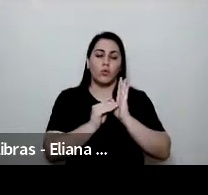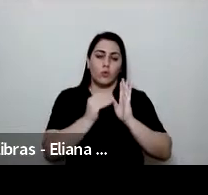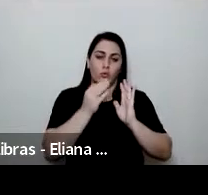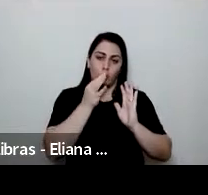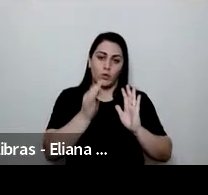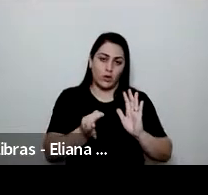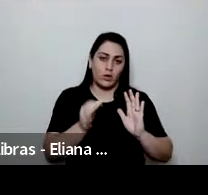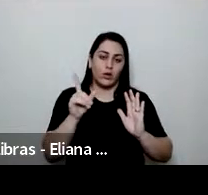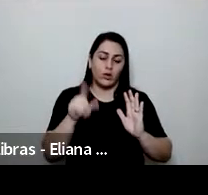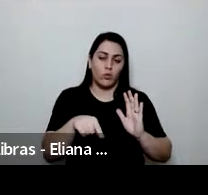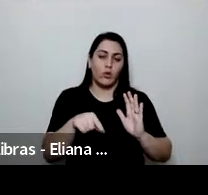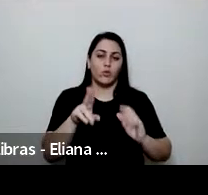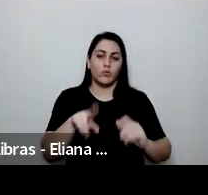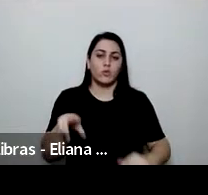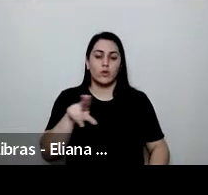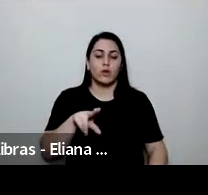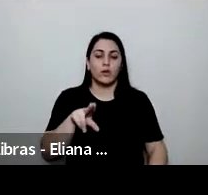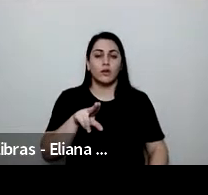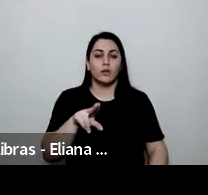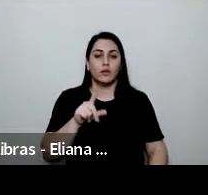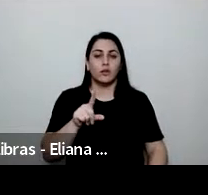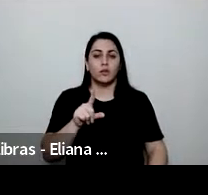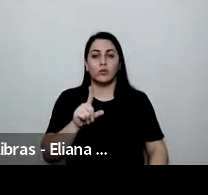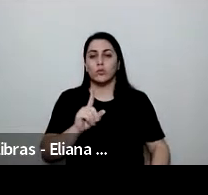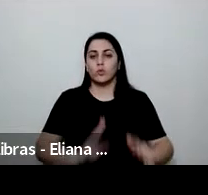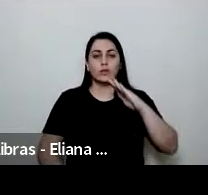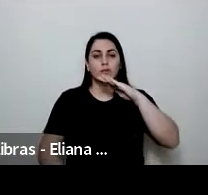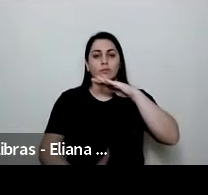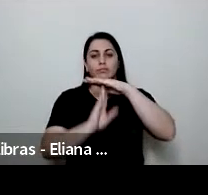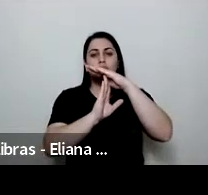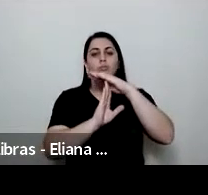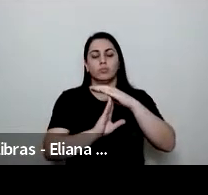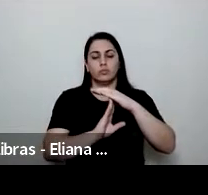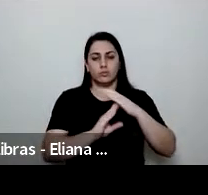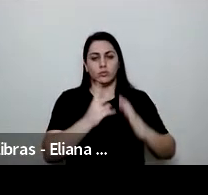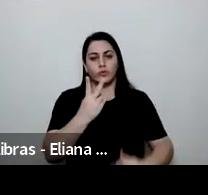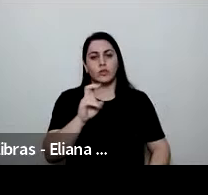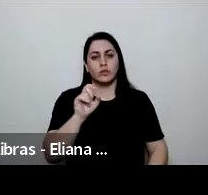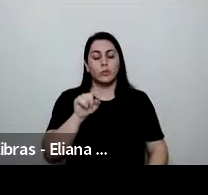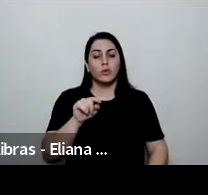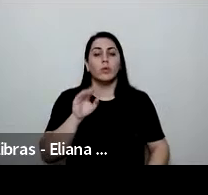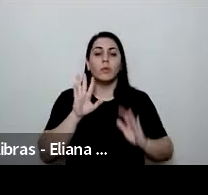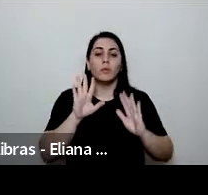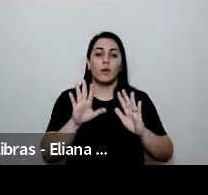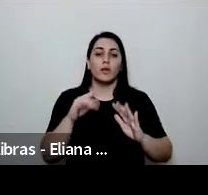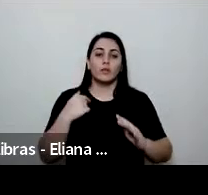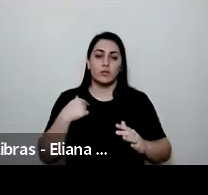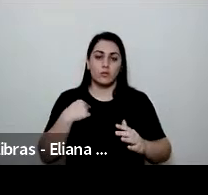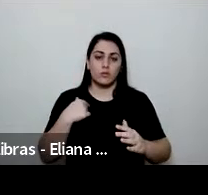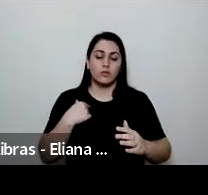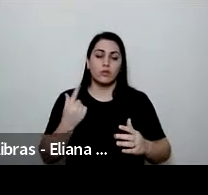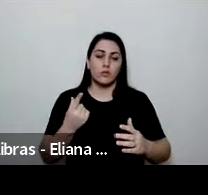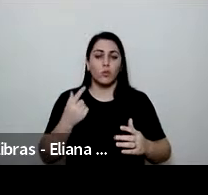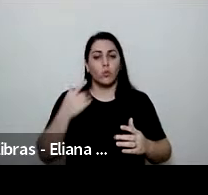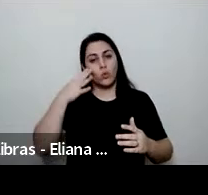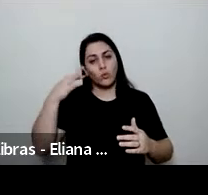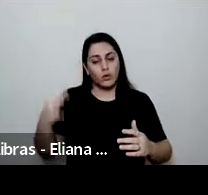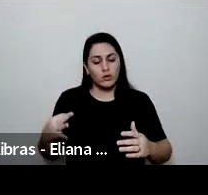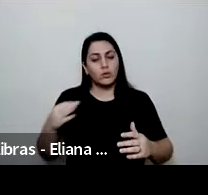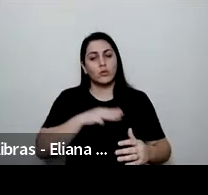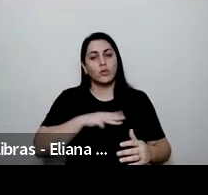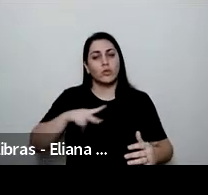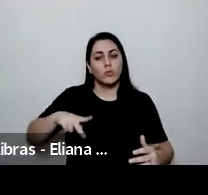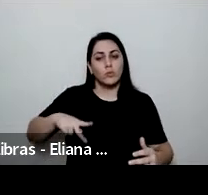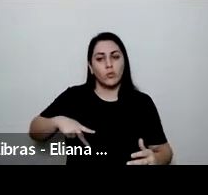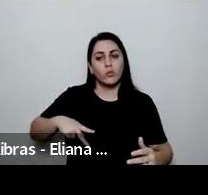no sentido de que a aplicação seja feita no Grau máximo eu estou adotando essa linha de compreensão do Ministério